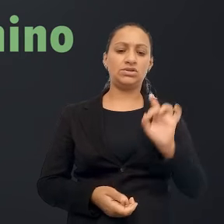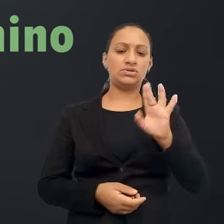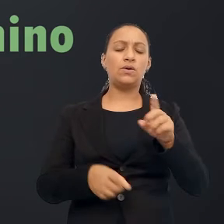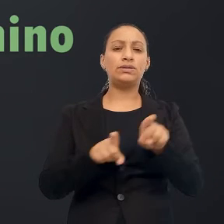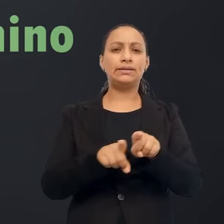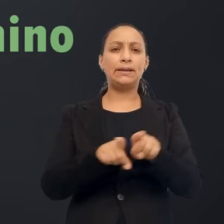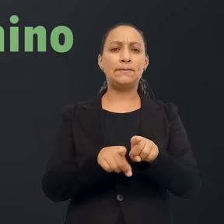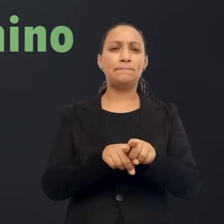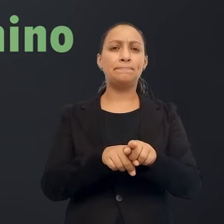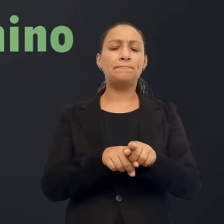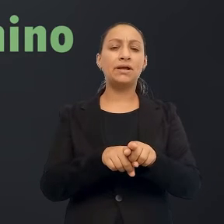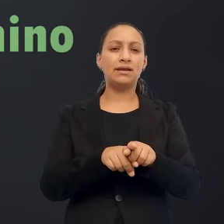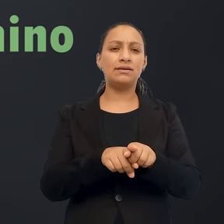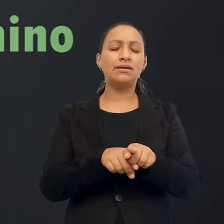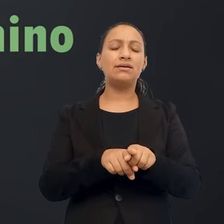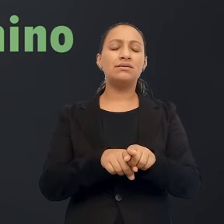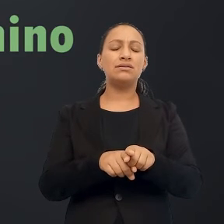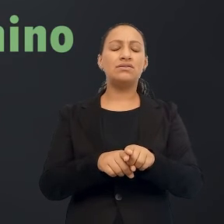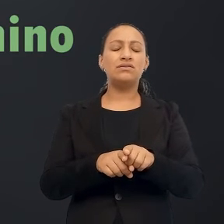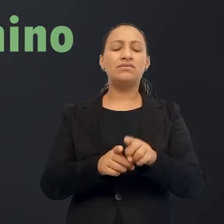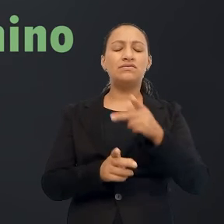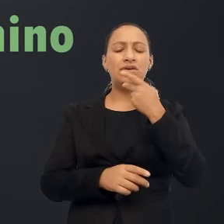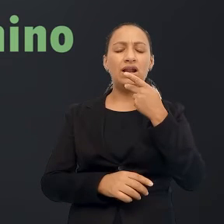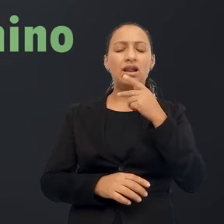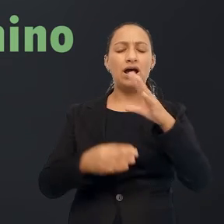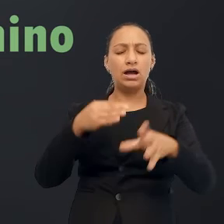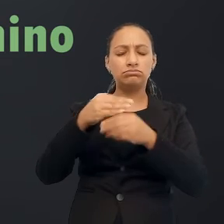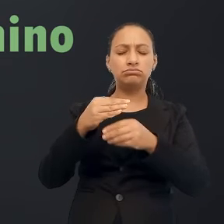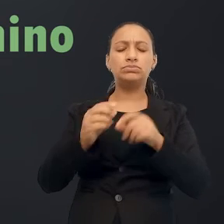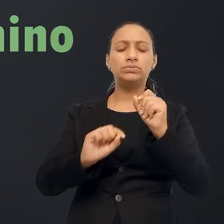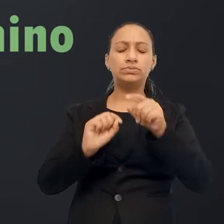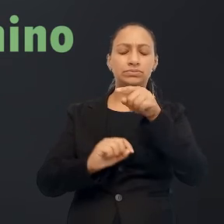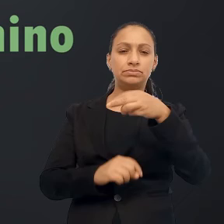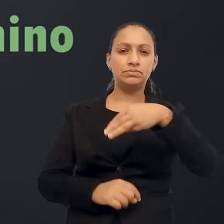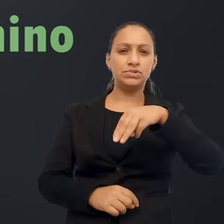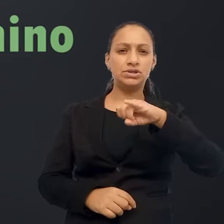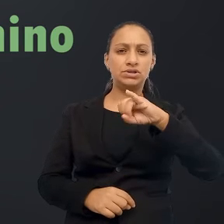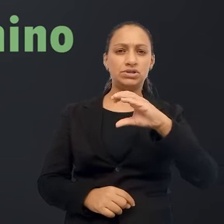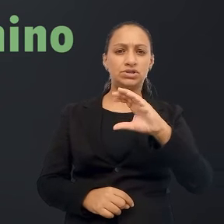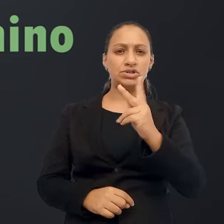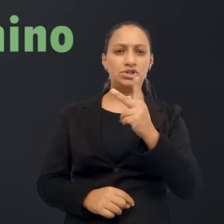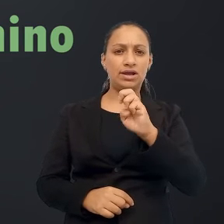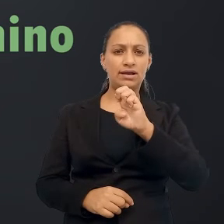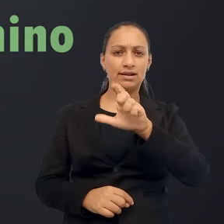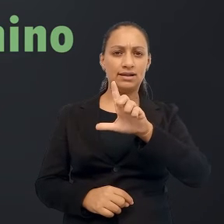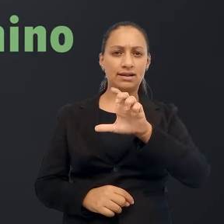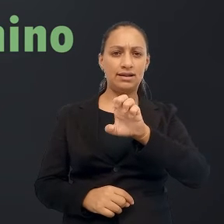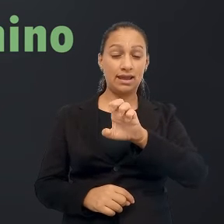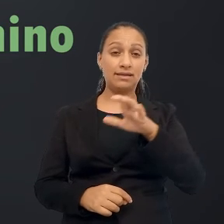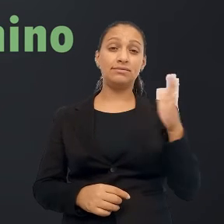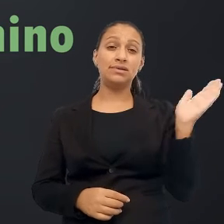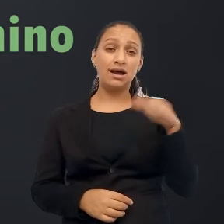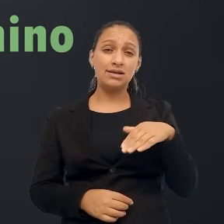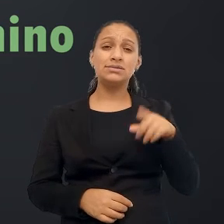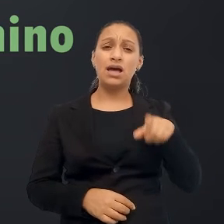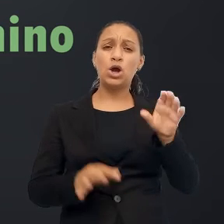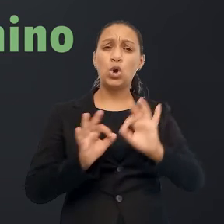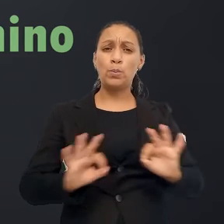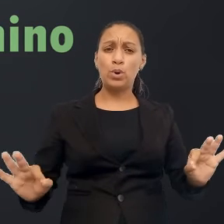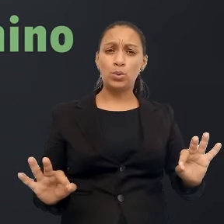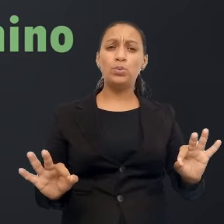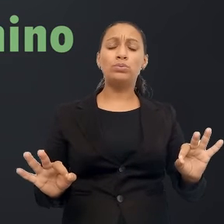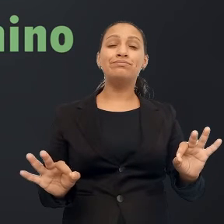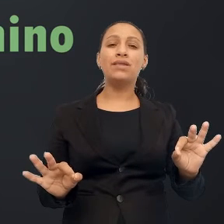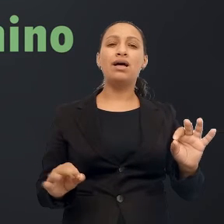reforçar o que a Michele traz, que isso é muito, eu destaco porque isso é muito comum da gente